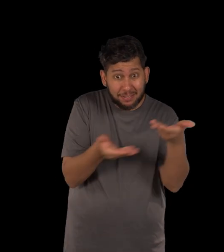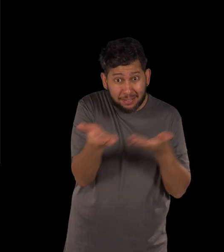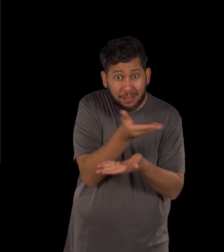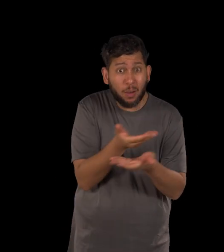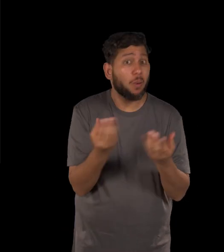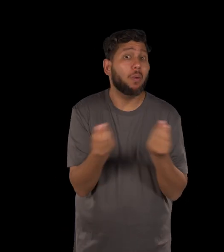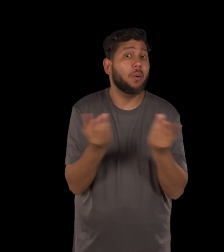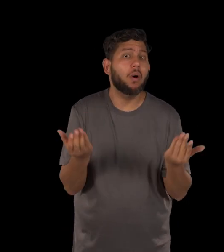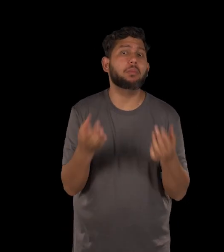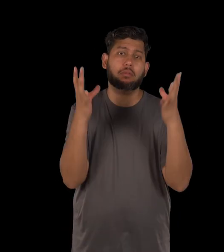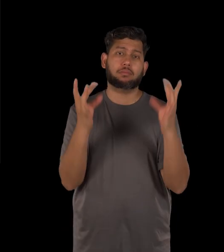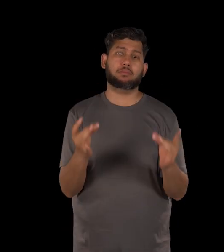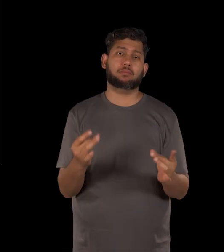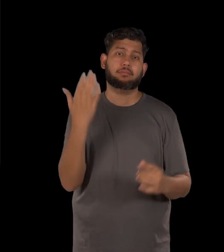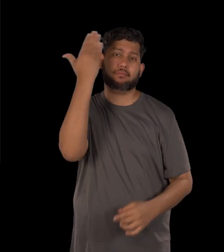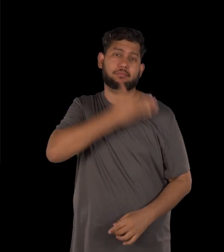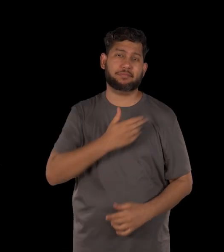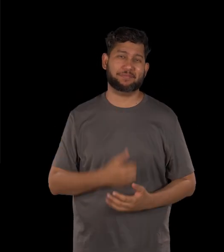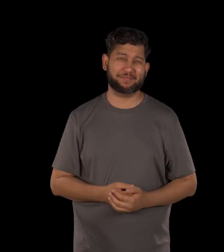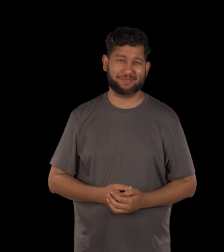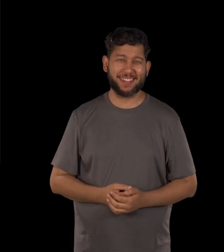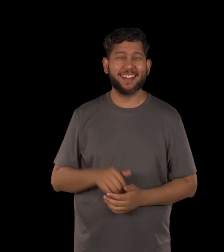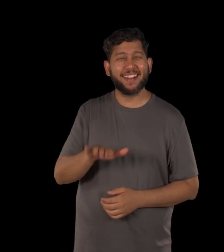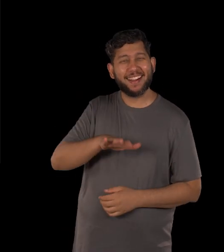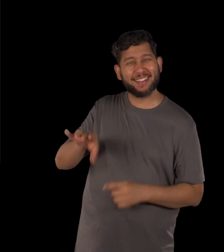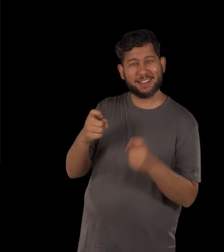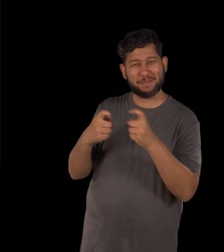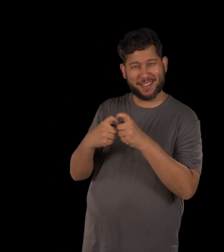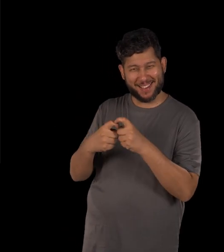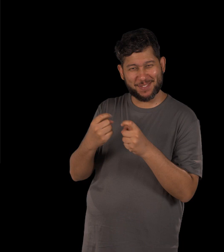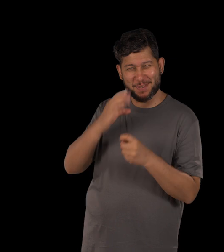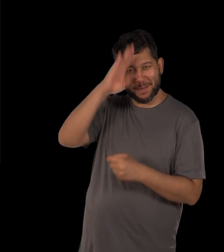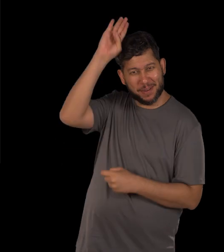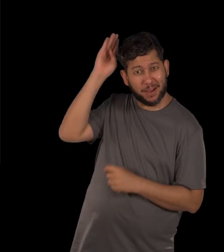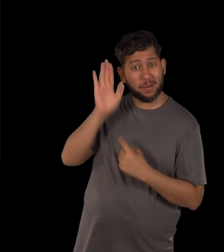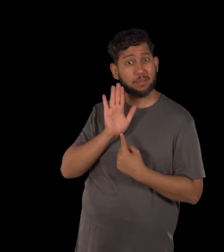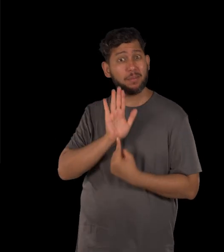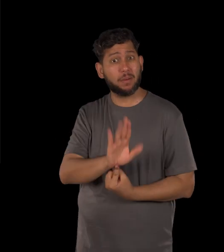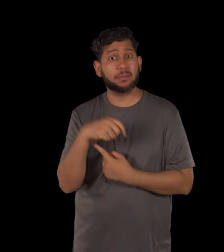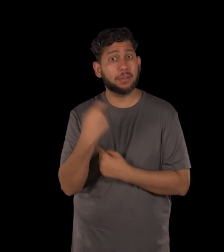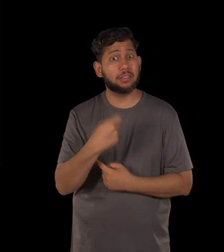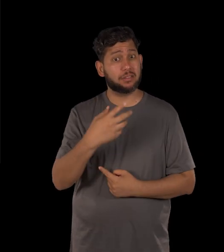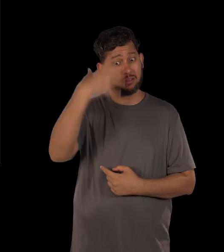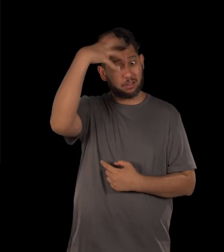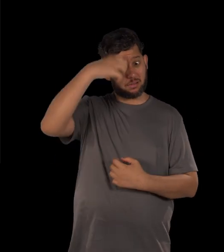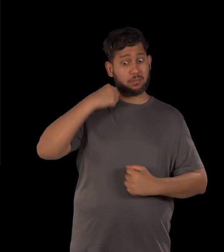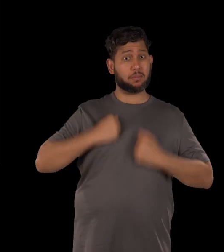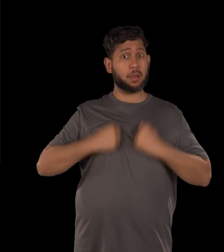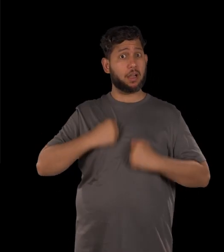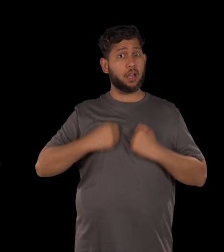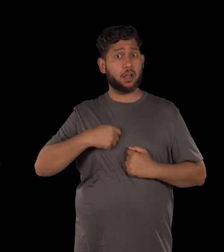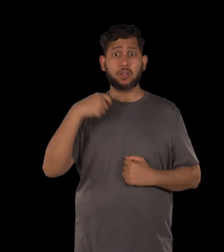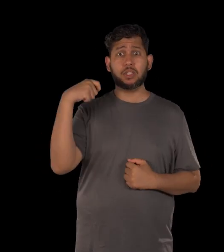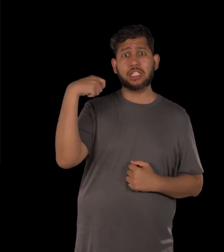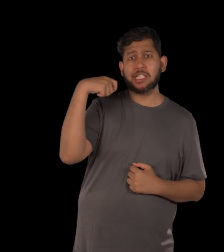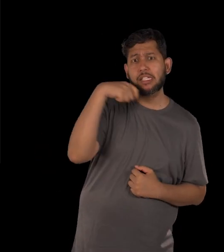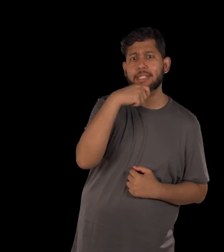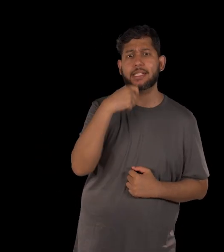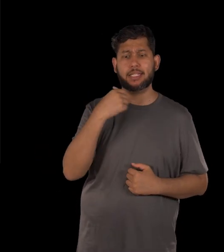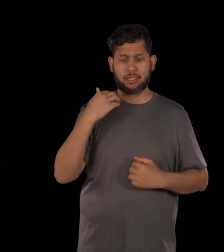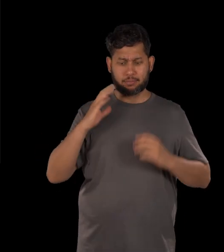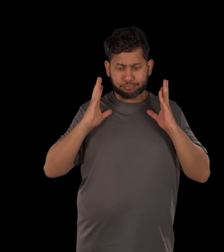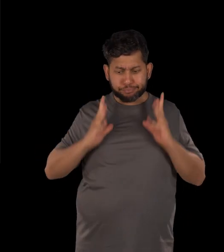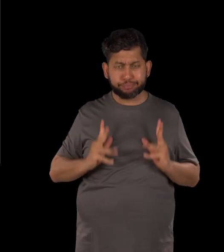hoje. A medicina romana apresenta os banhos à humanidade e, com a valorização da higiene